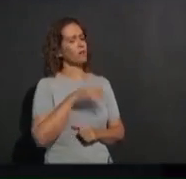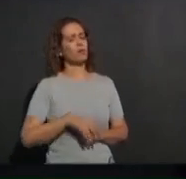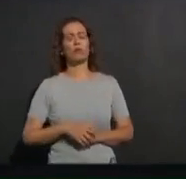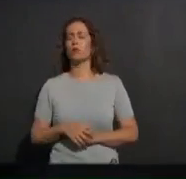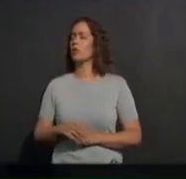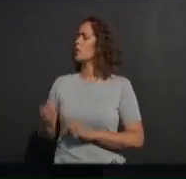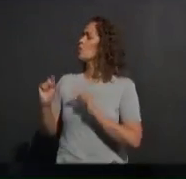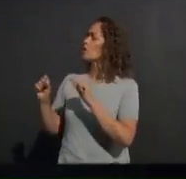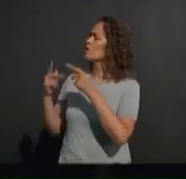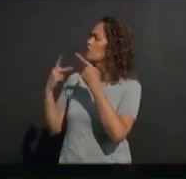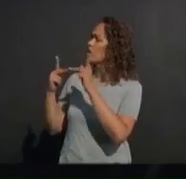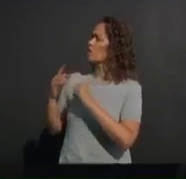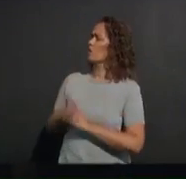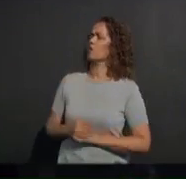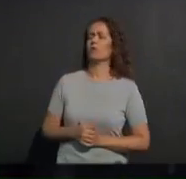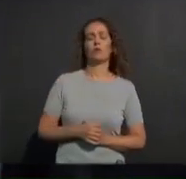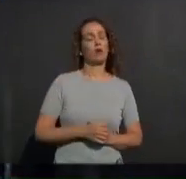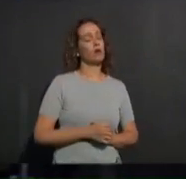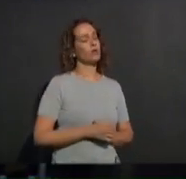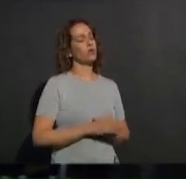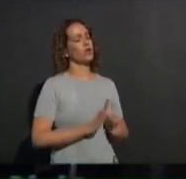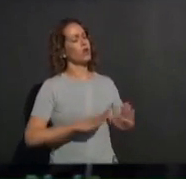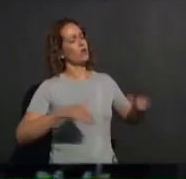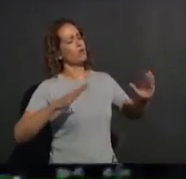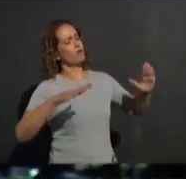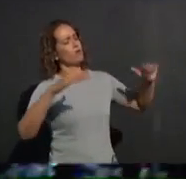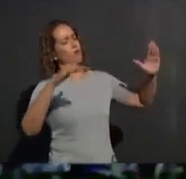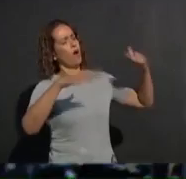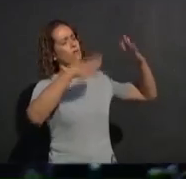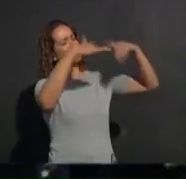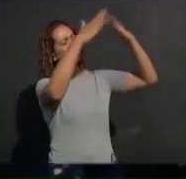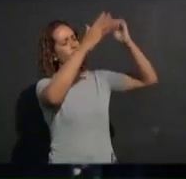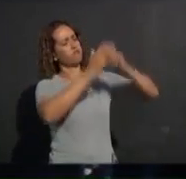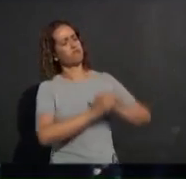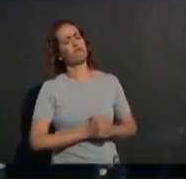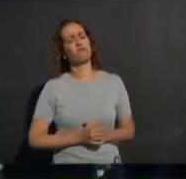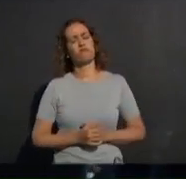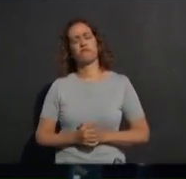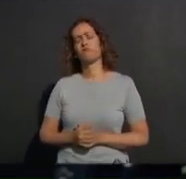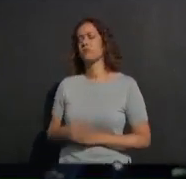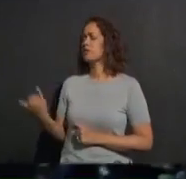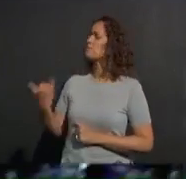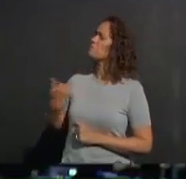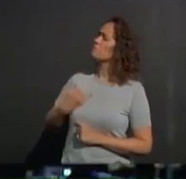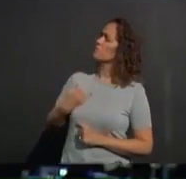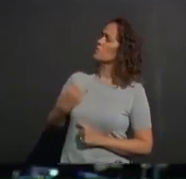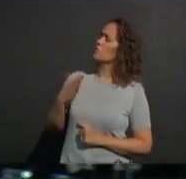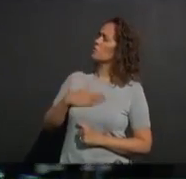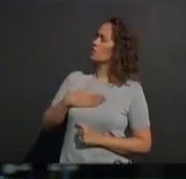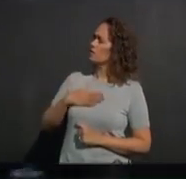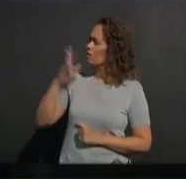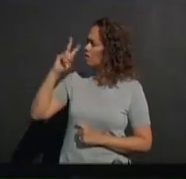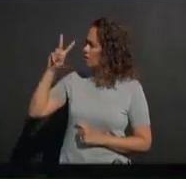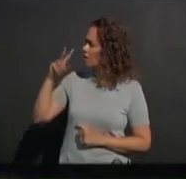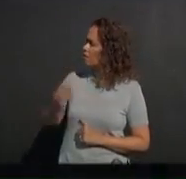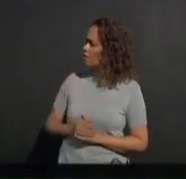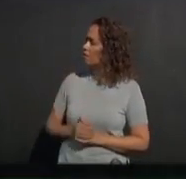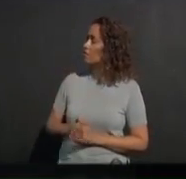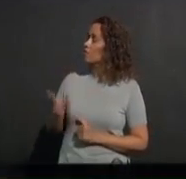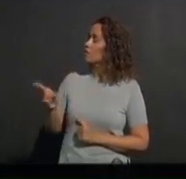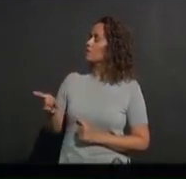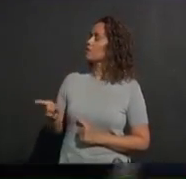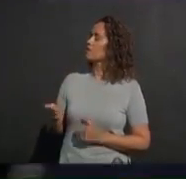Ele pregou sobre voar. Você lembra o que você falou comigo naquela pregação? Que você queria pular